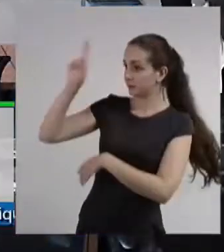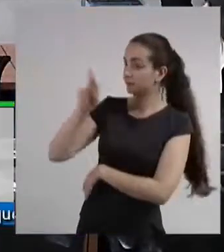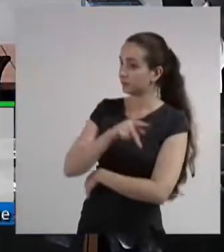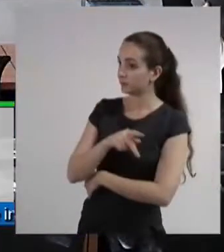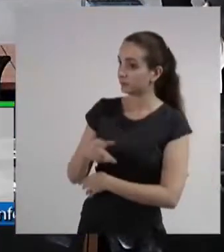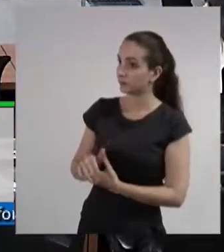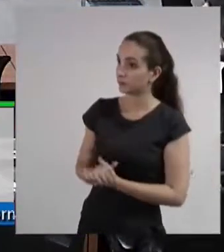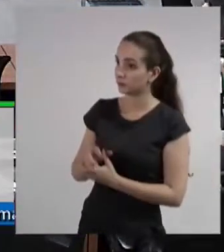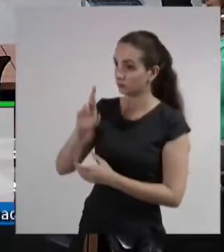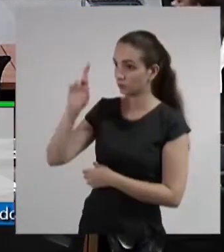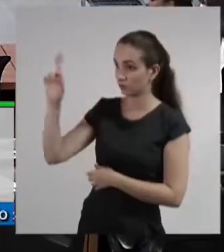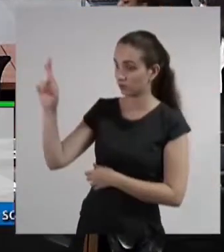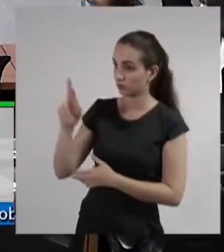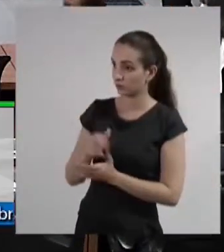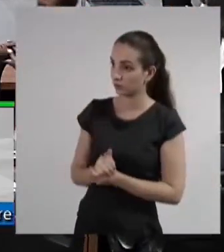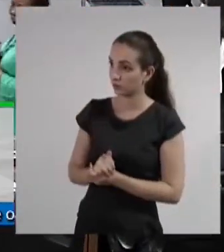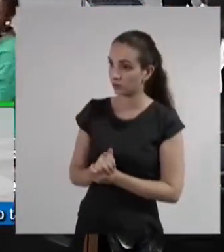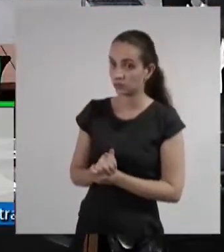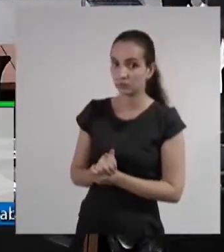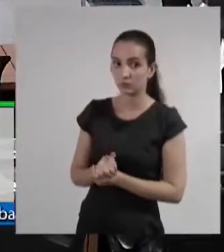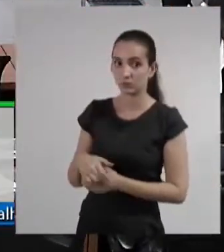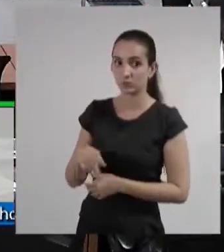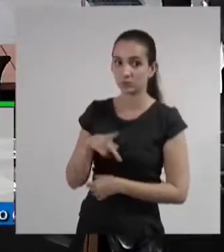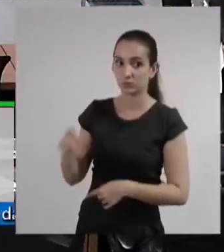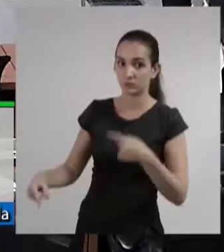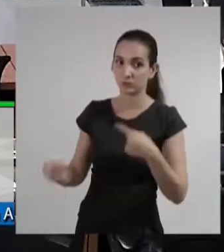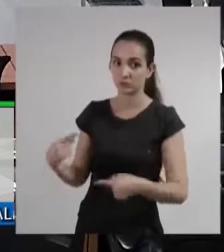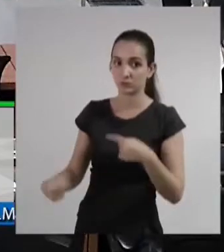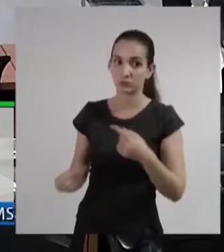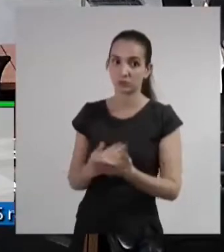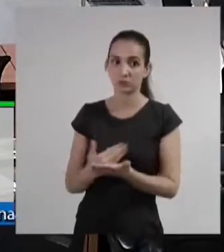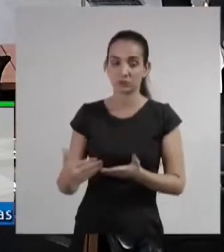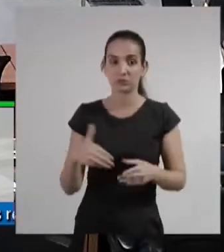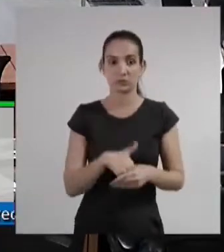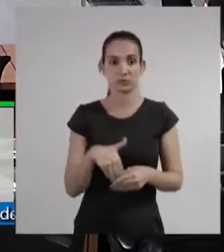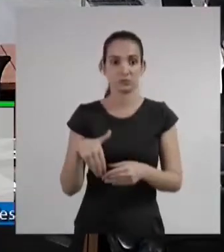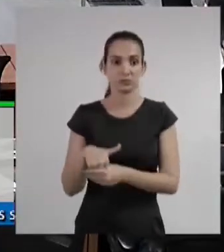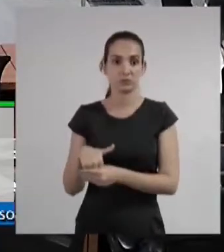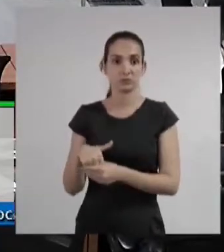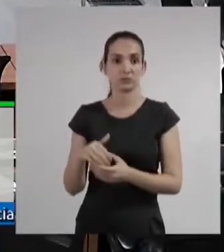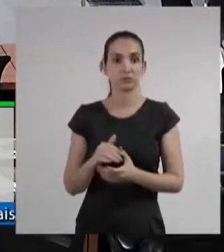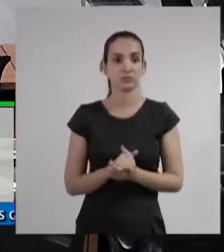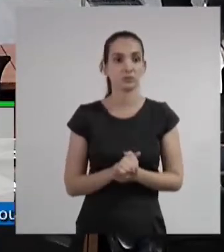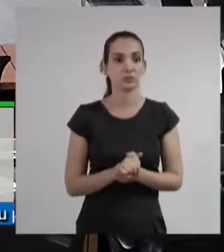Para encerrar a discussão, nós vamos colocar em votação.